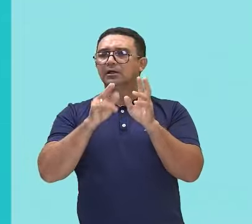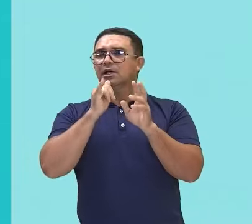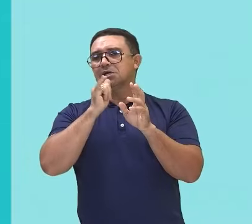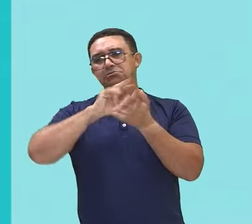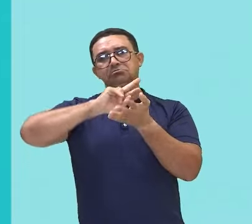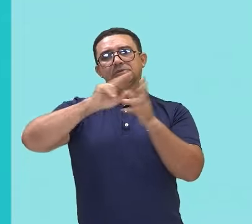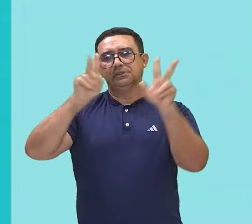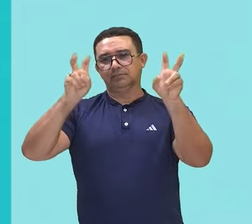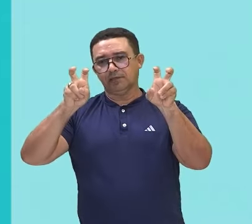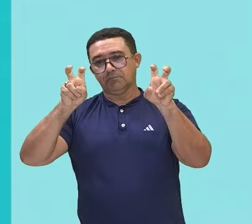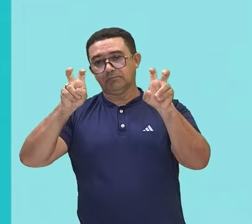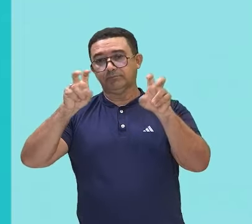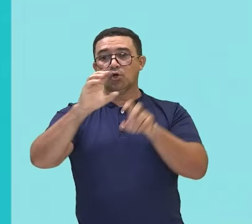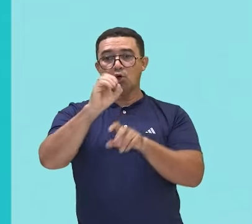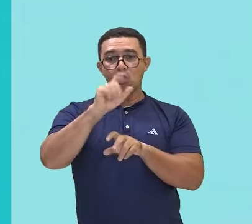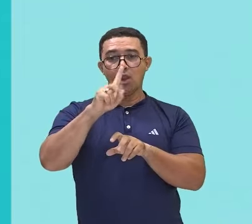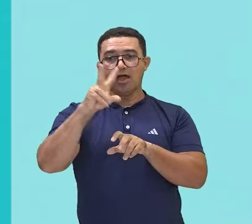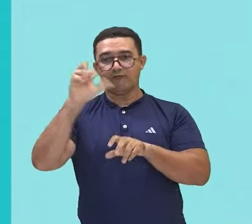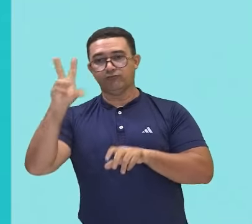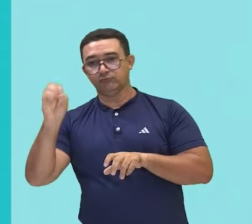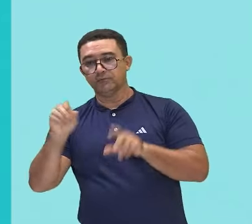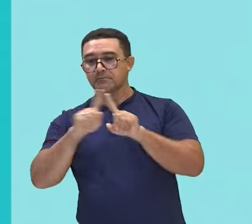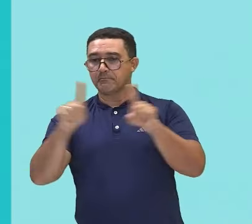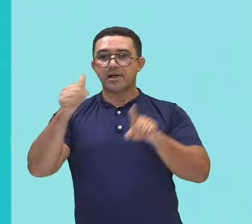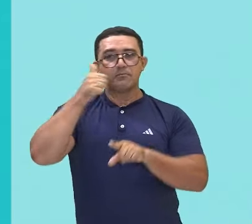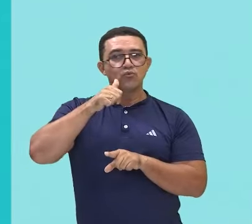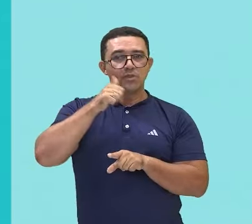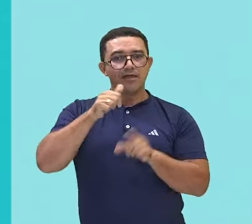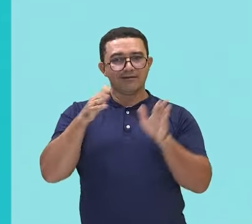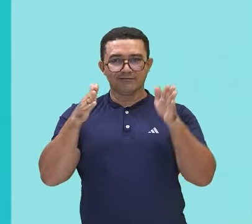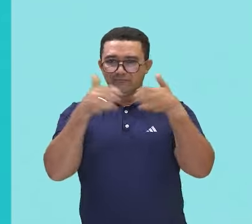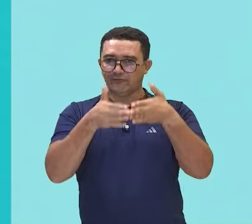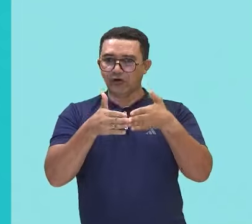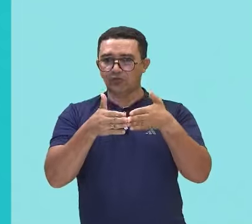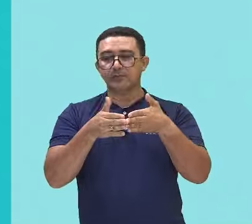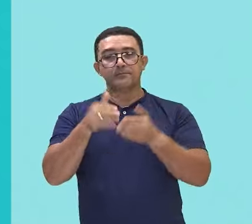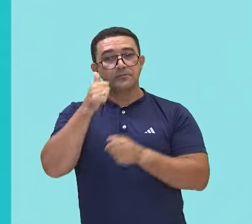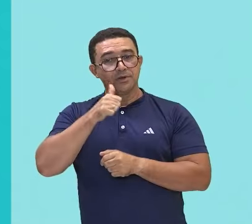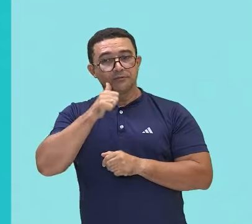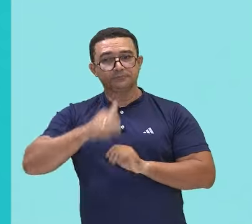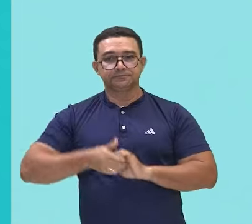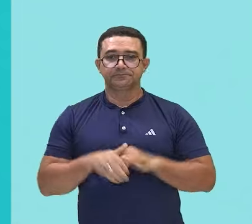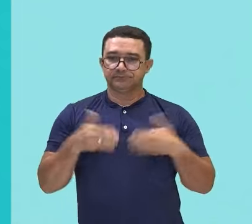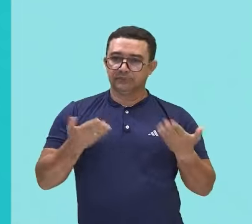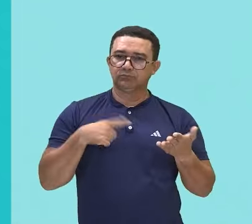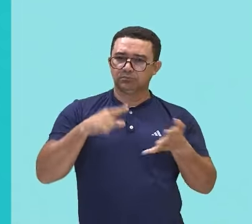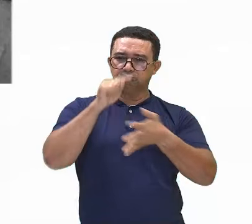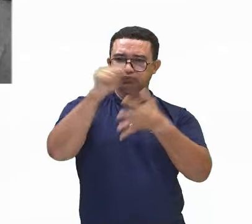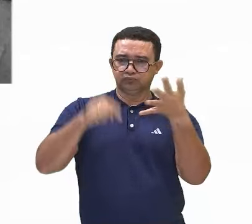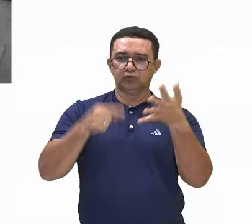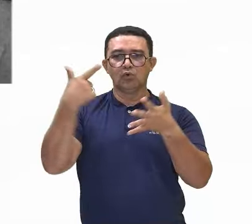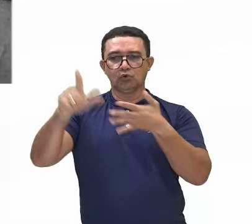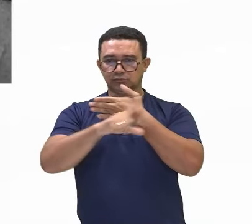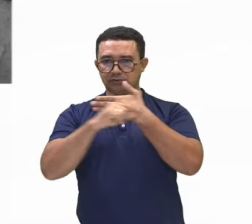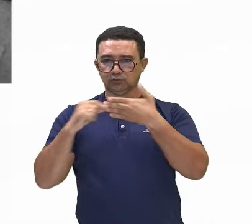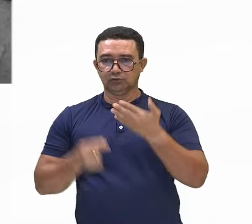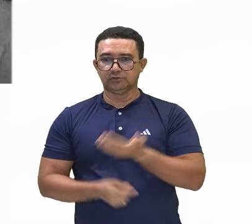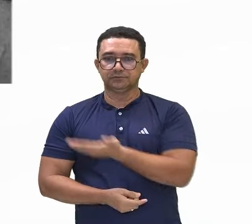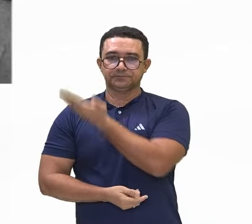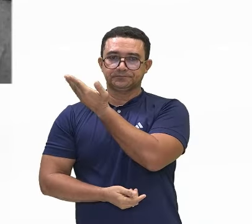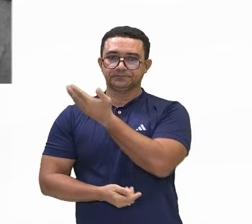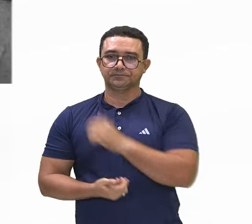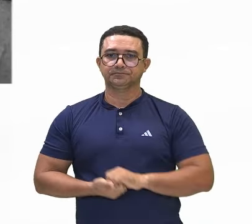essa questão realmente das musas. Além desses dois autores, nós temos mais alguns aí, então eu quero que vocês acompanhem comigo.